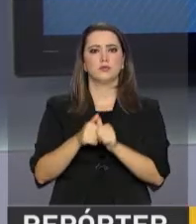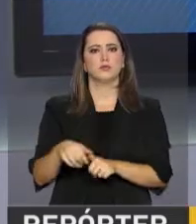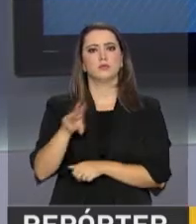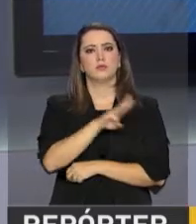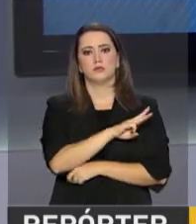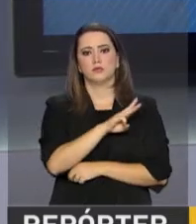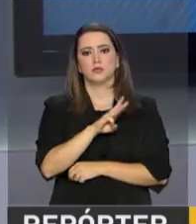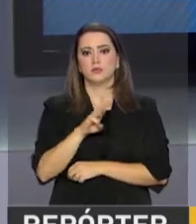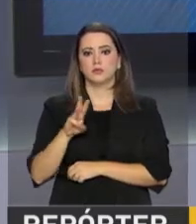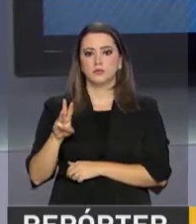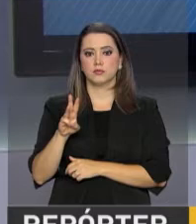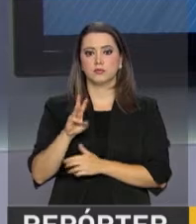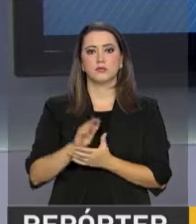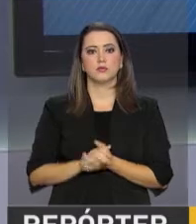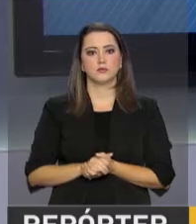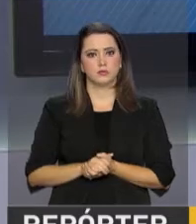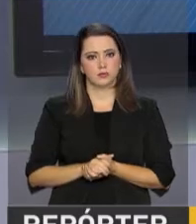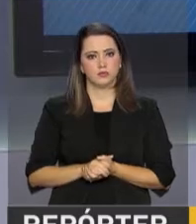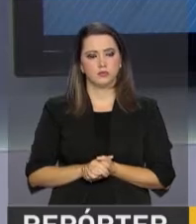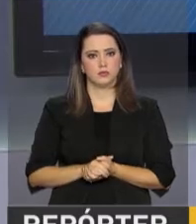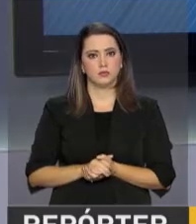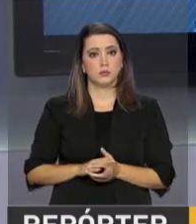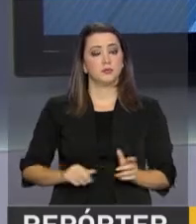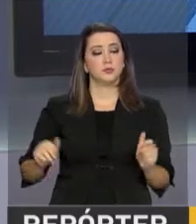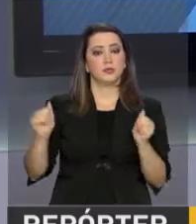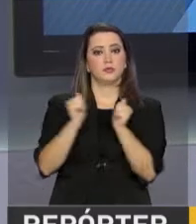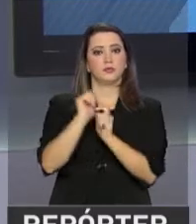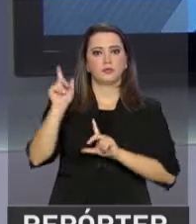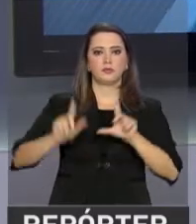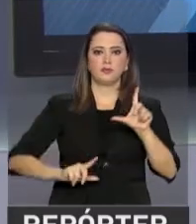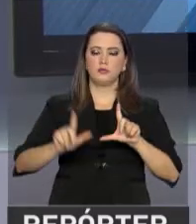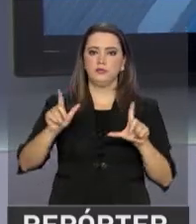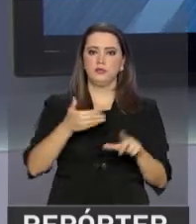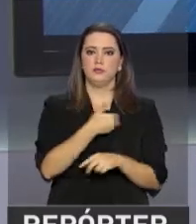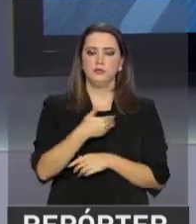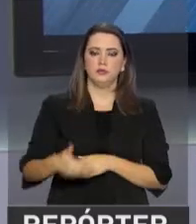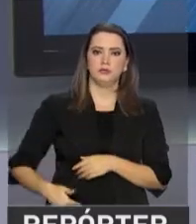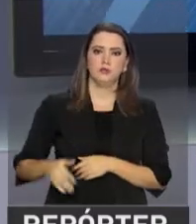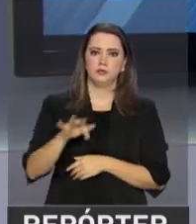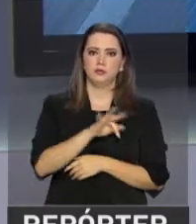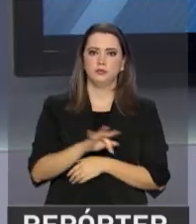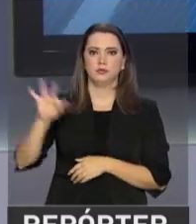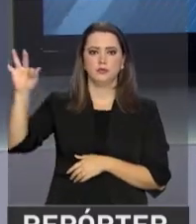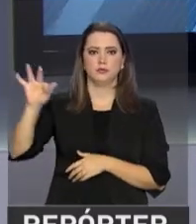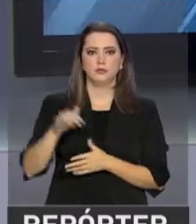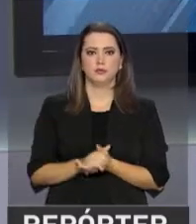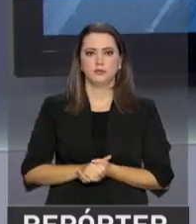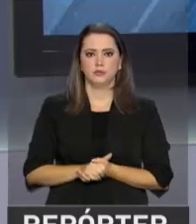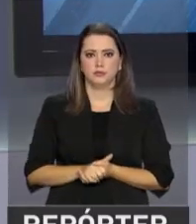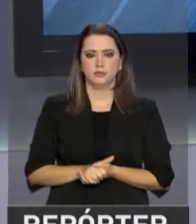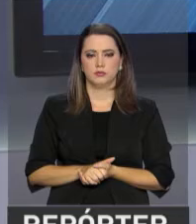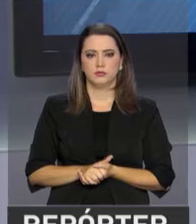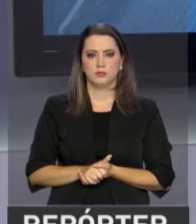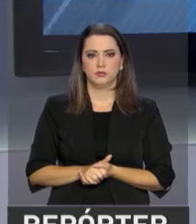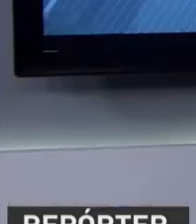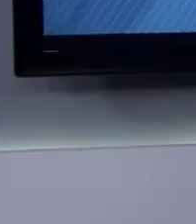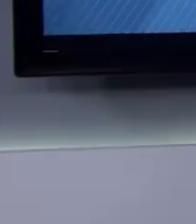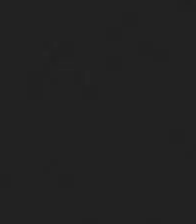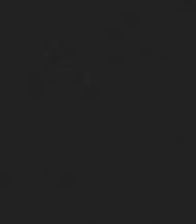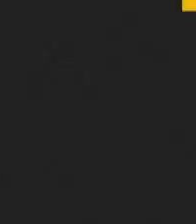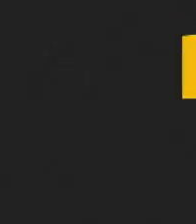programação também está na página da nbr na internet continue com a gente nbr a tv do governo federal